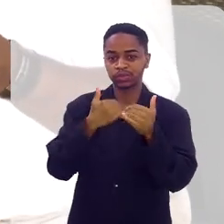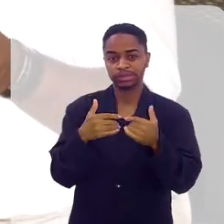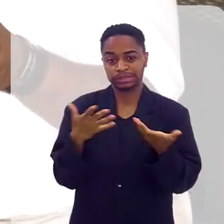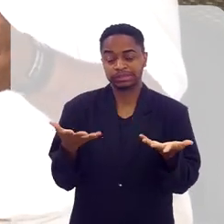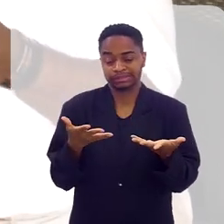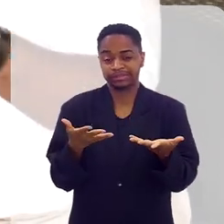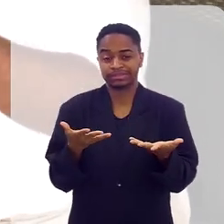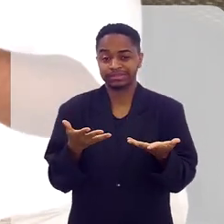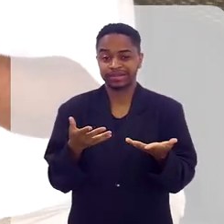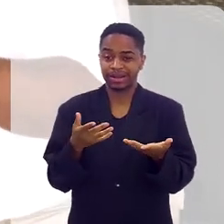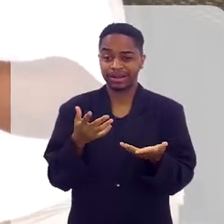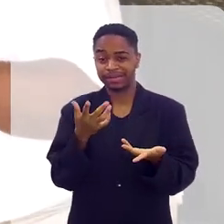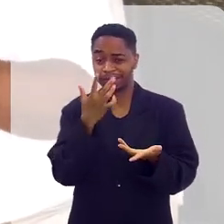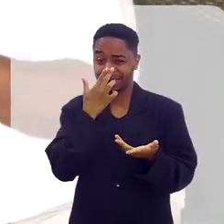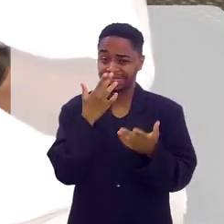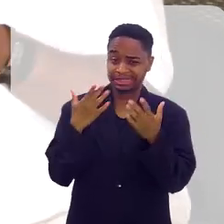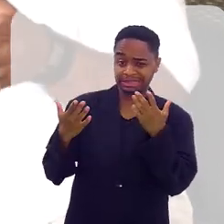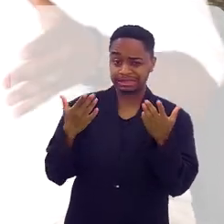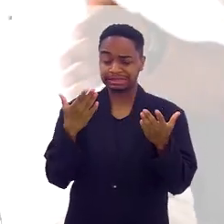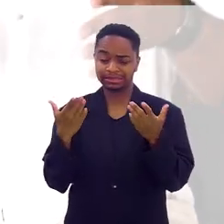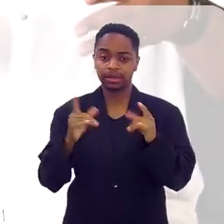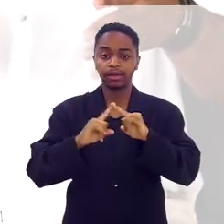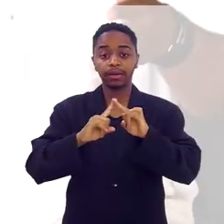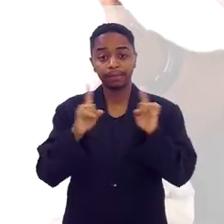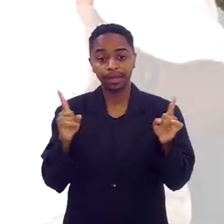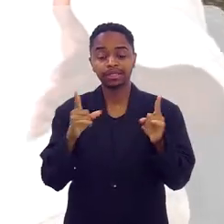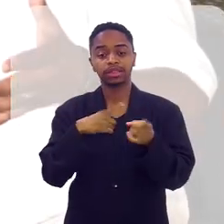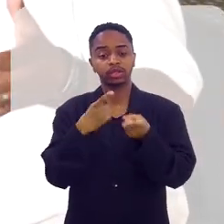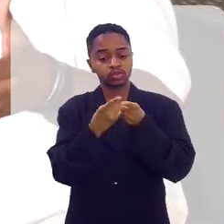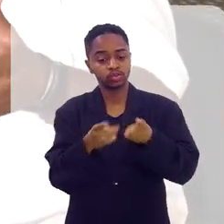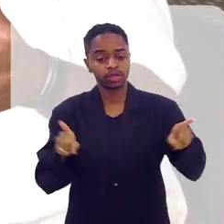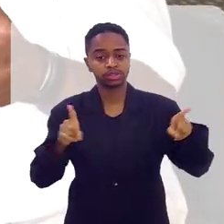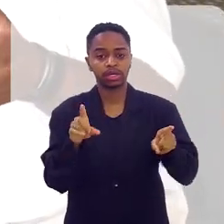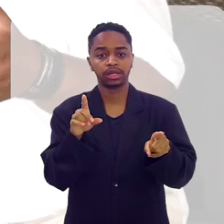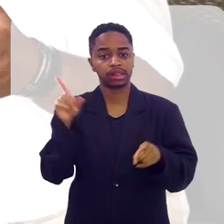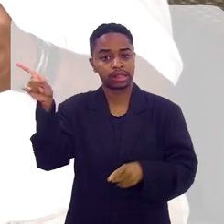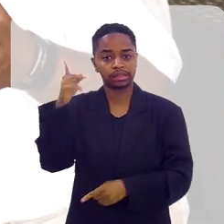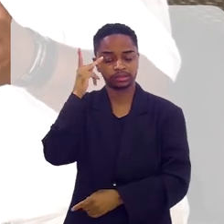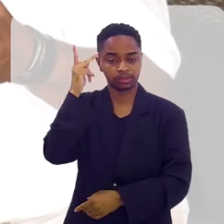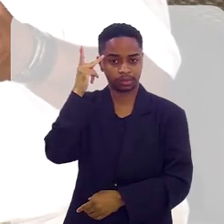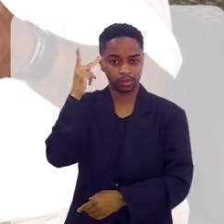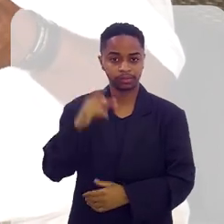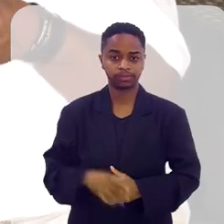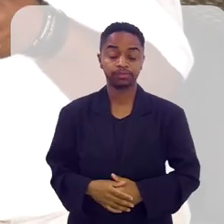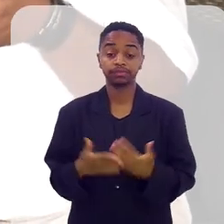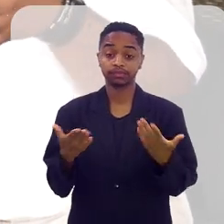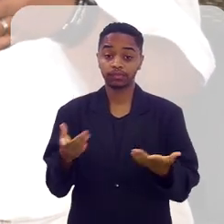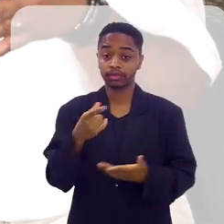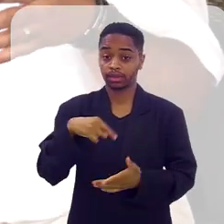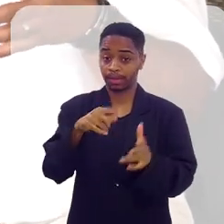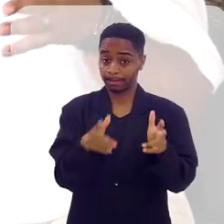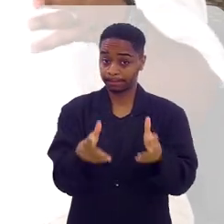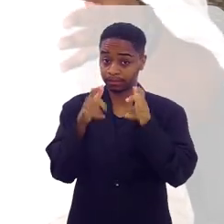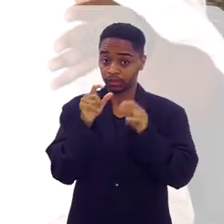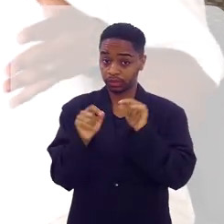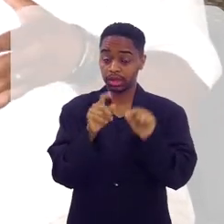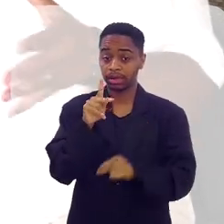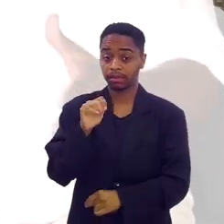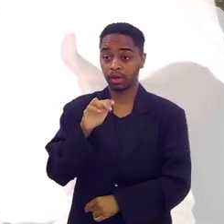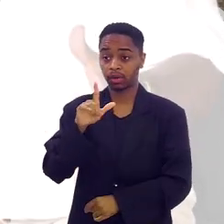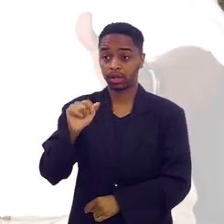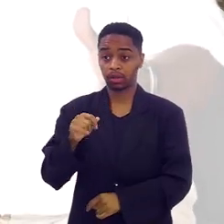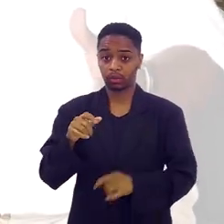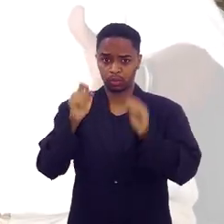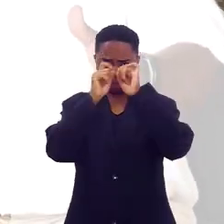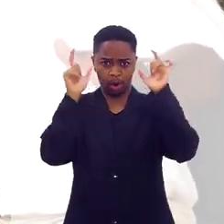Pega mal. É tendencioso. Mas é uma churrascaria em São Paulo. Você viu ali que a Paula Pô já abriu os